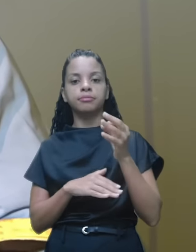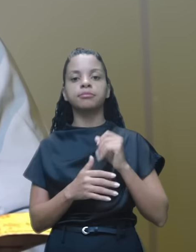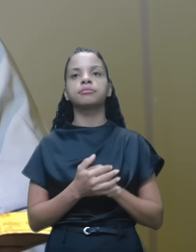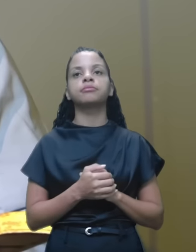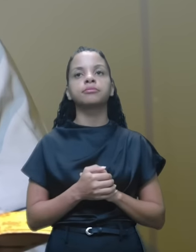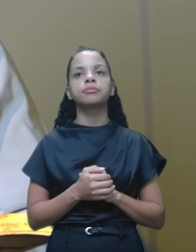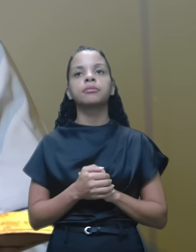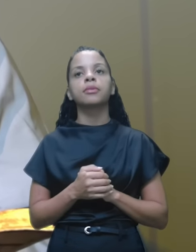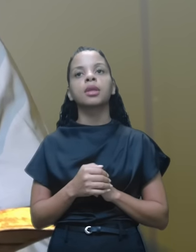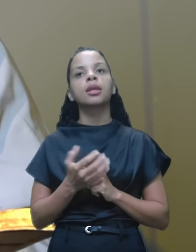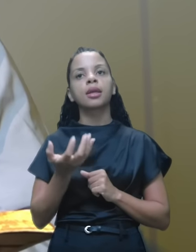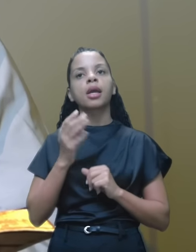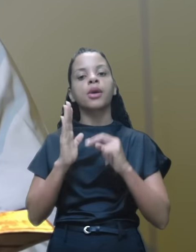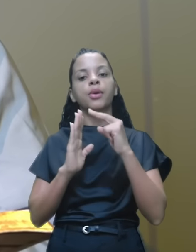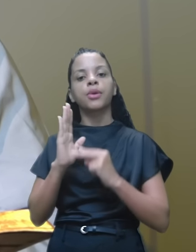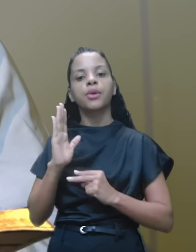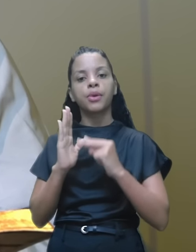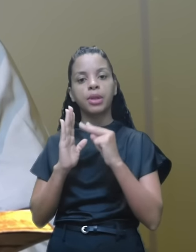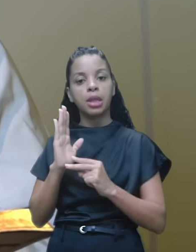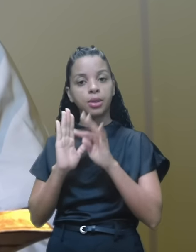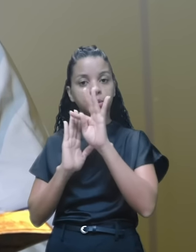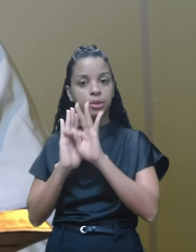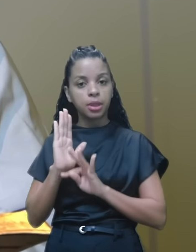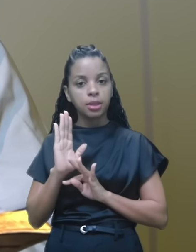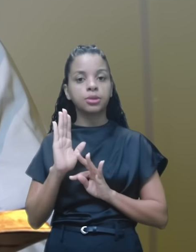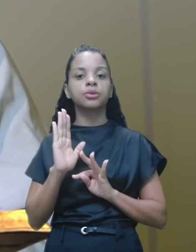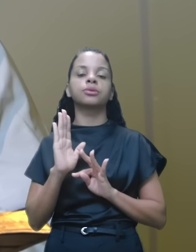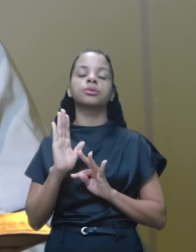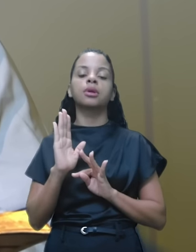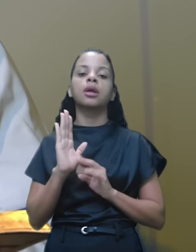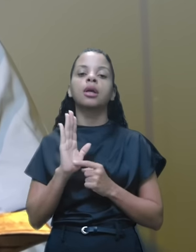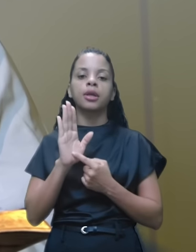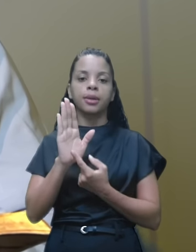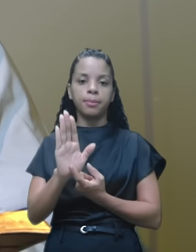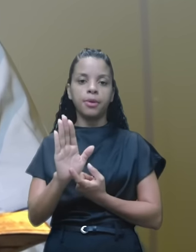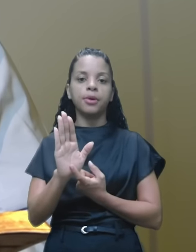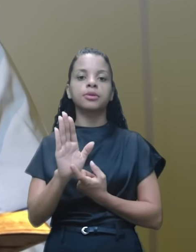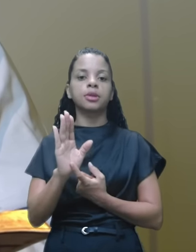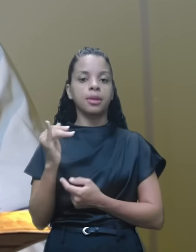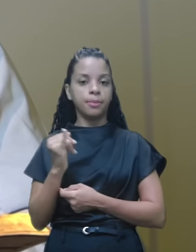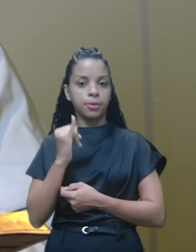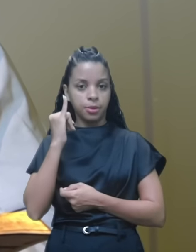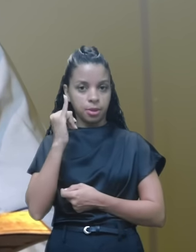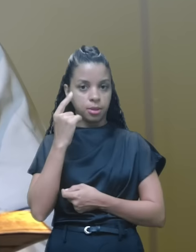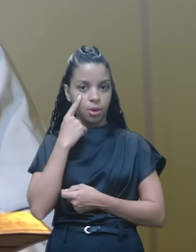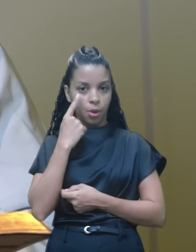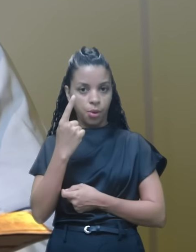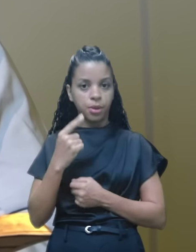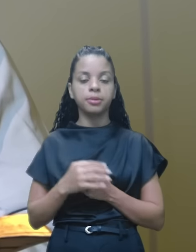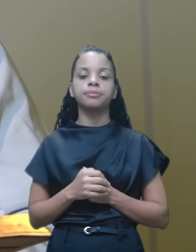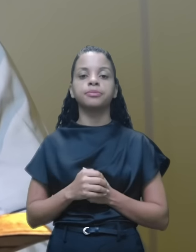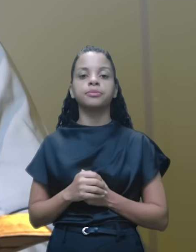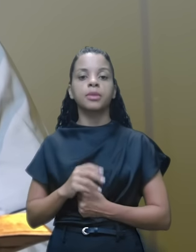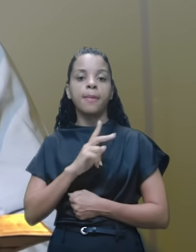quero fazer aqui a leitura de um texto que acaba mostrando essa relevância. O apóstolo